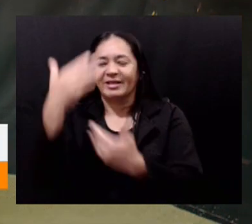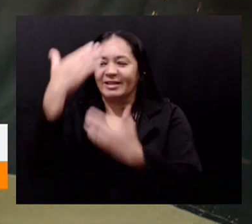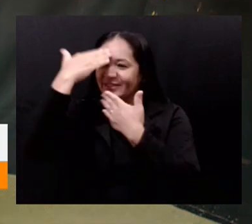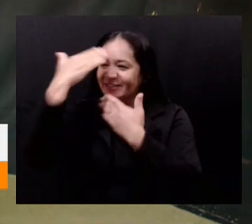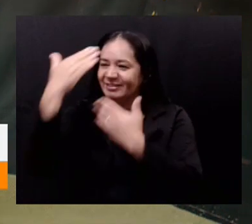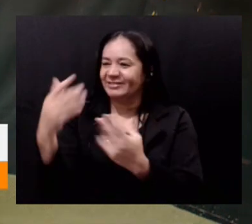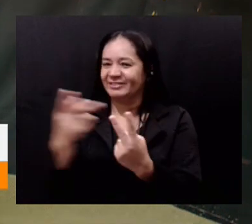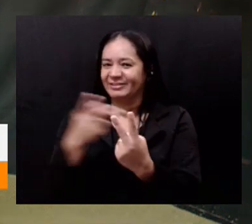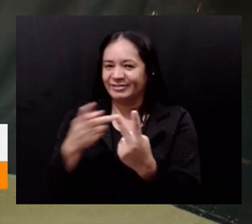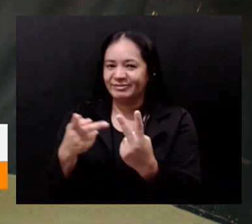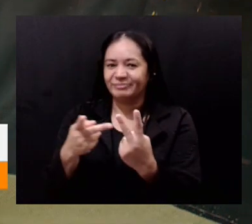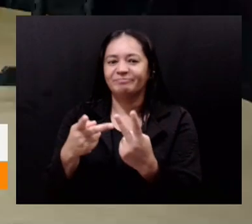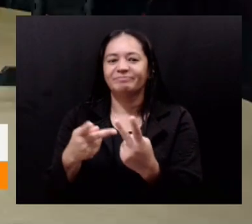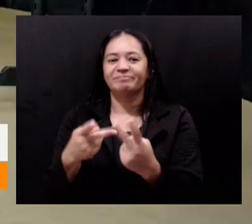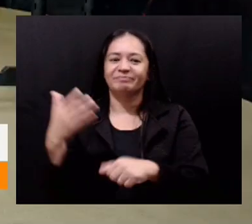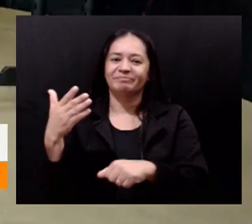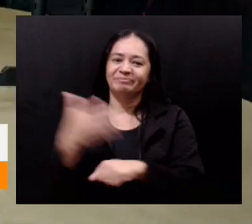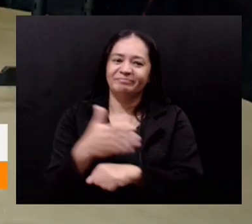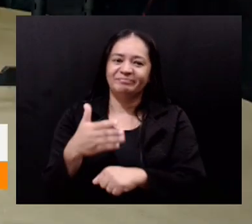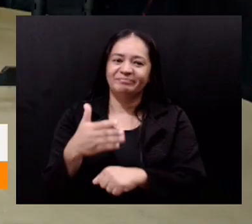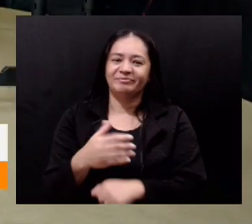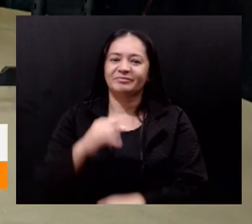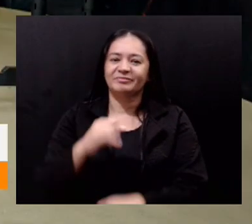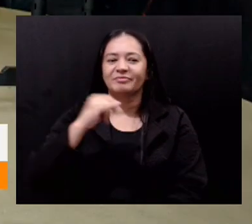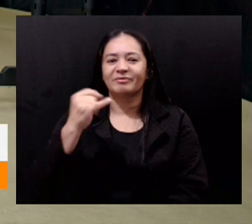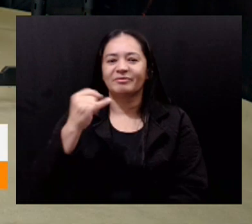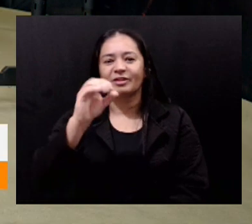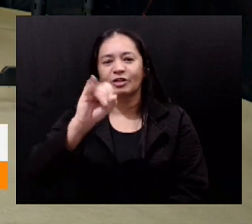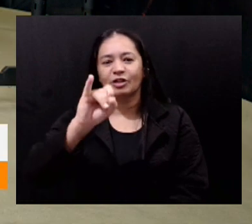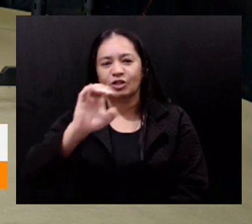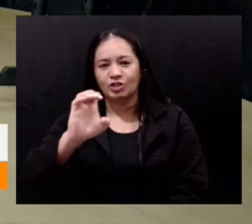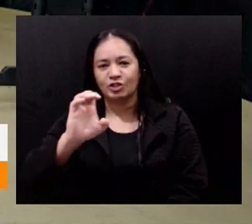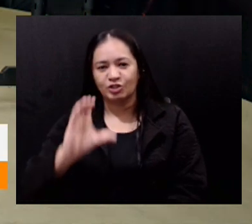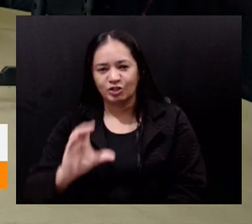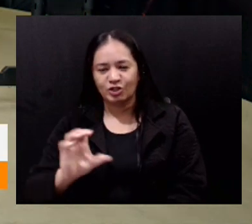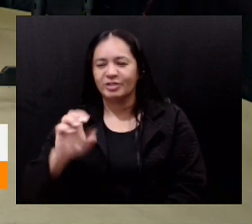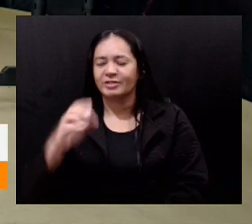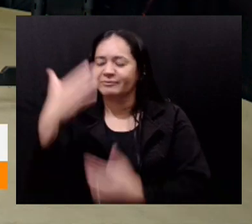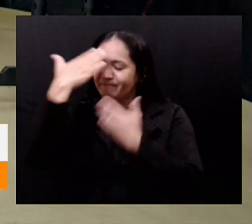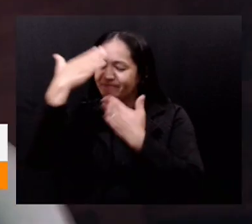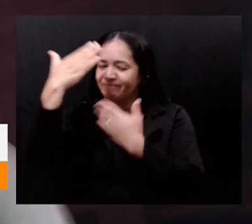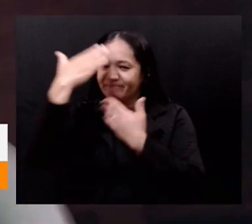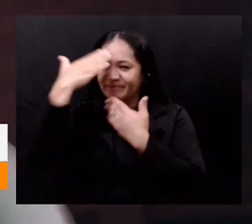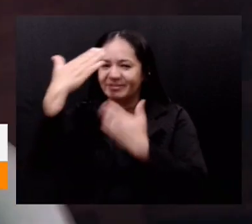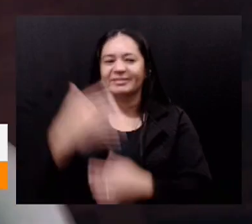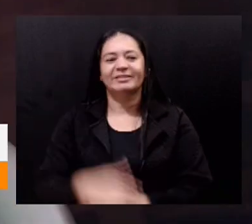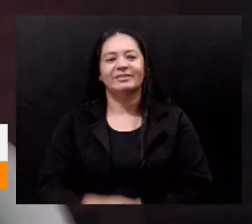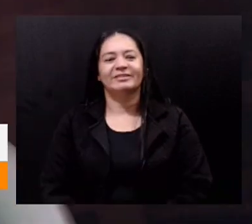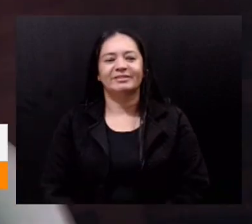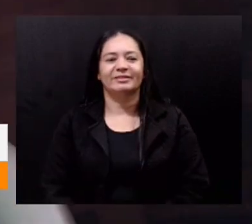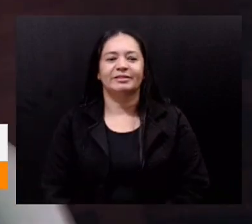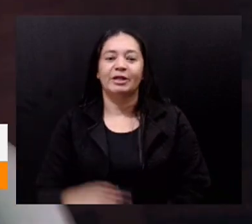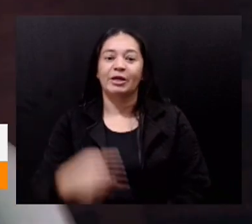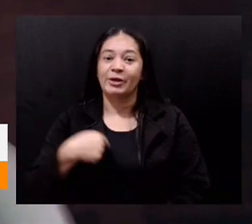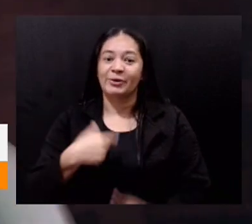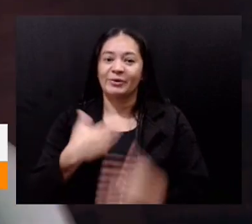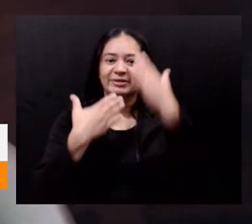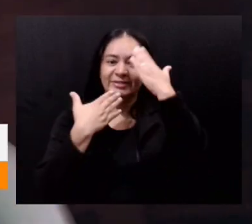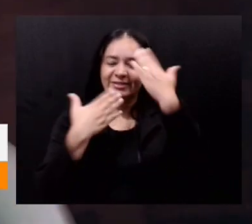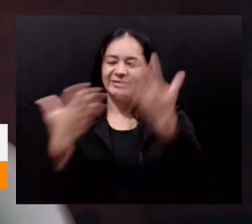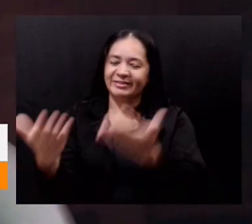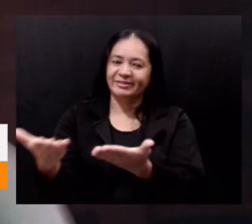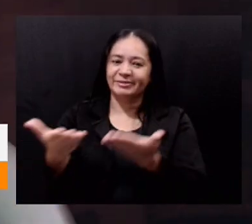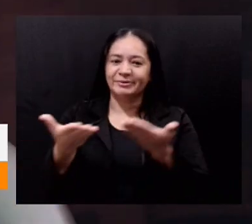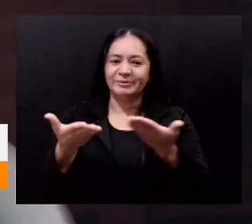duas, né? muito obrigada. Joyce, Obrigada. considerações finais, muito obrigada pela sua Obrigada, participação. muito obrigada. Eu que agradeço pelo convite, né? E é